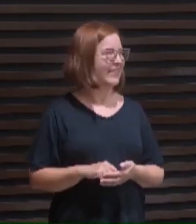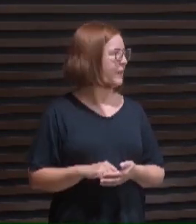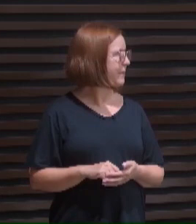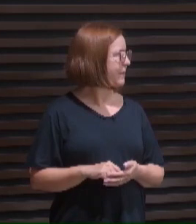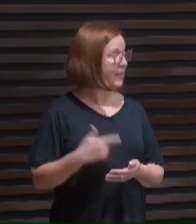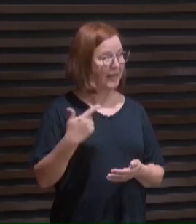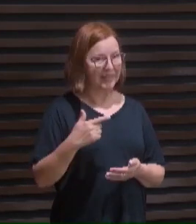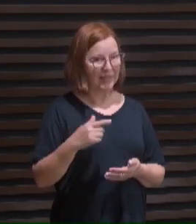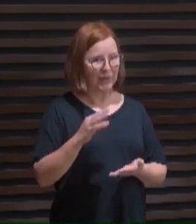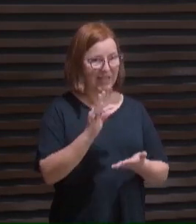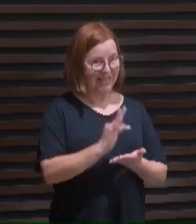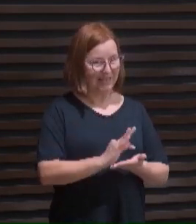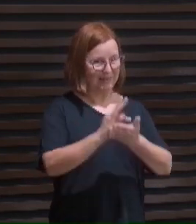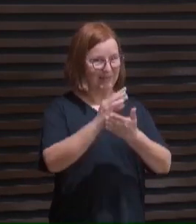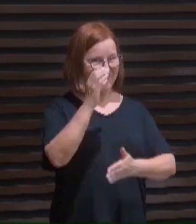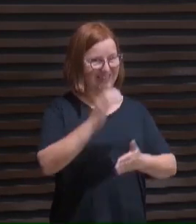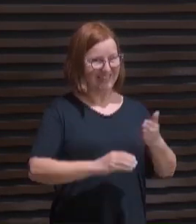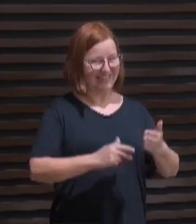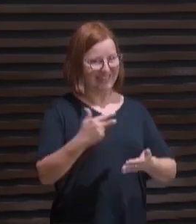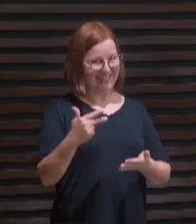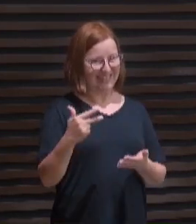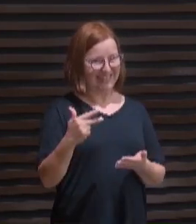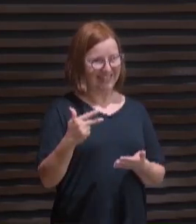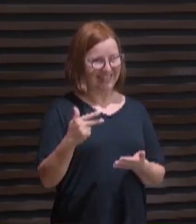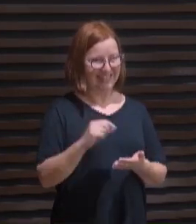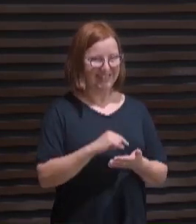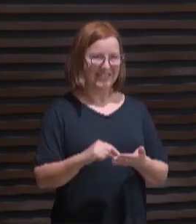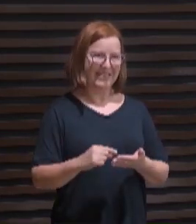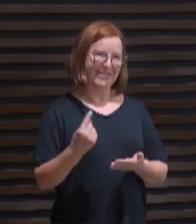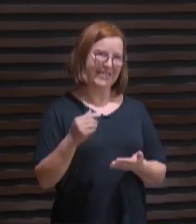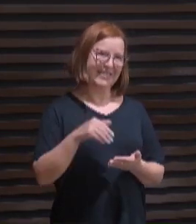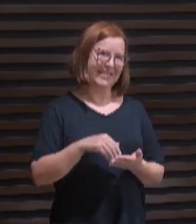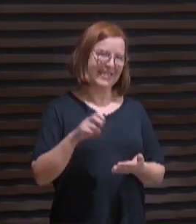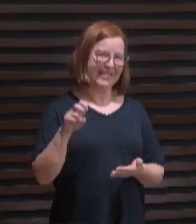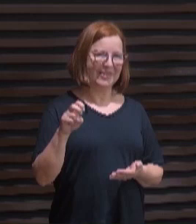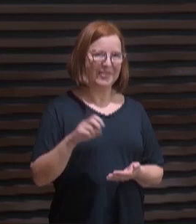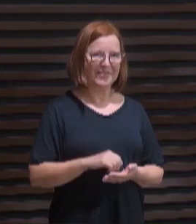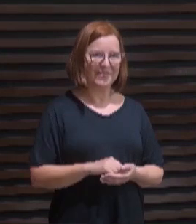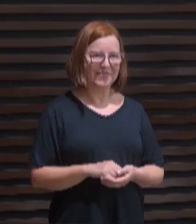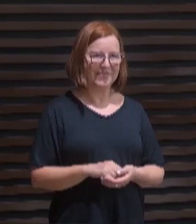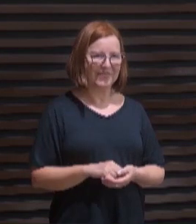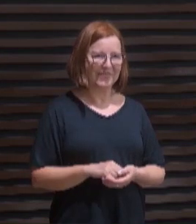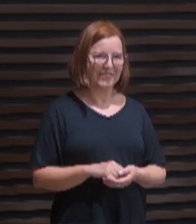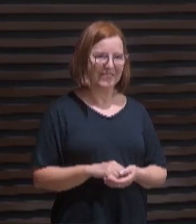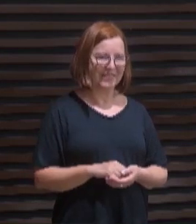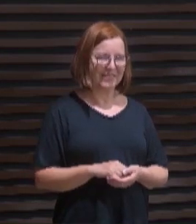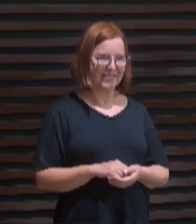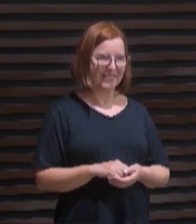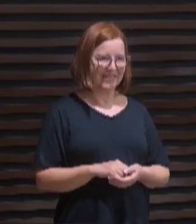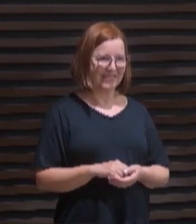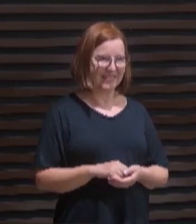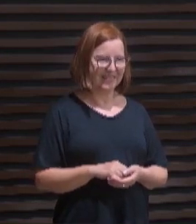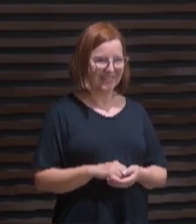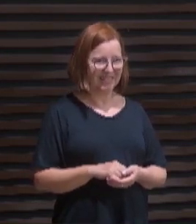2 Timóteo, capítulo 3, os versículos 1 a 5. Nós vamos ler aqui. Ele